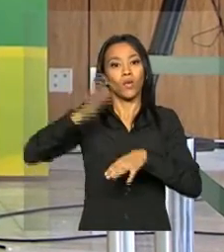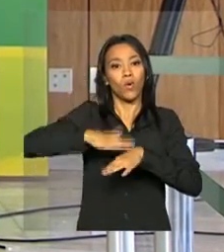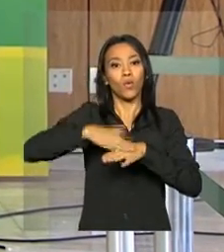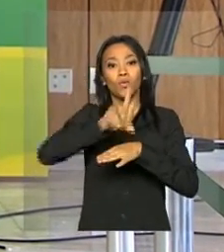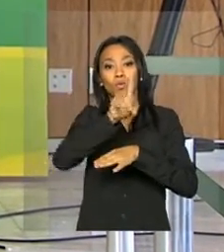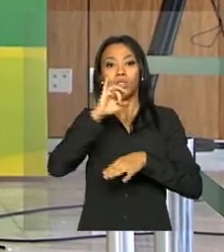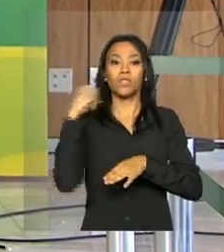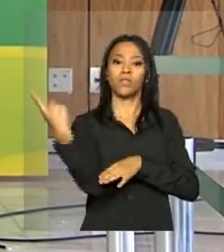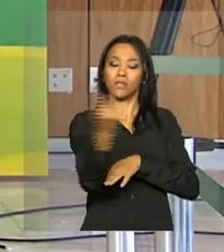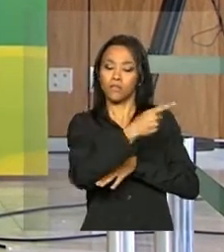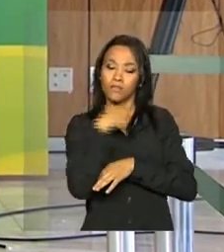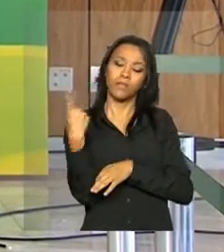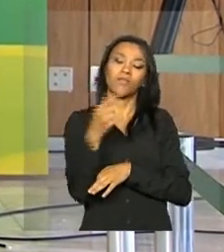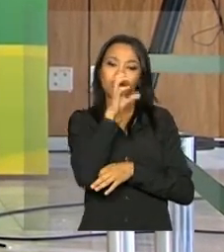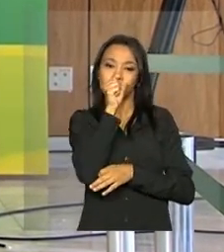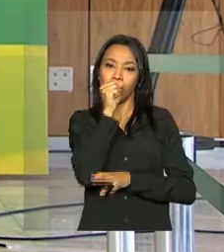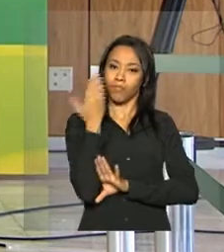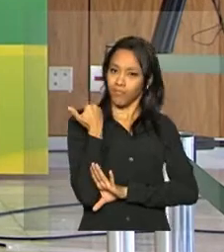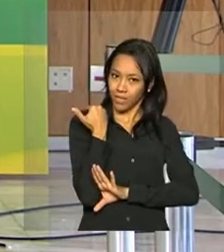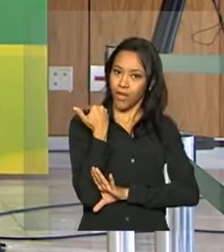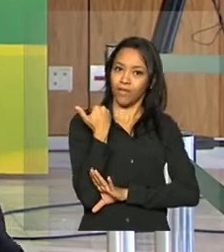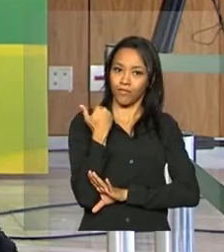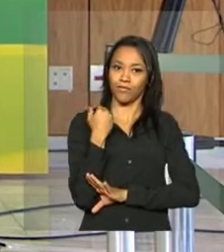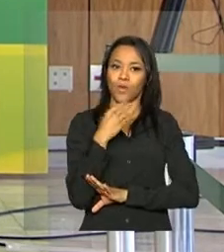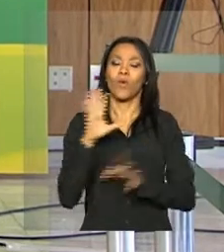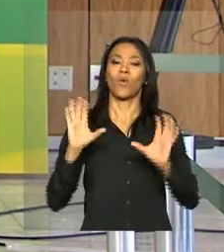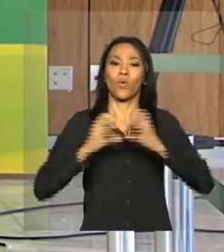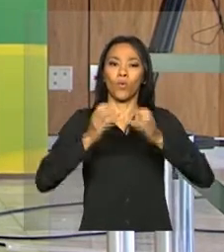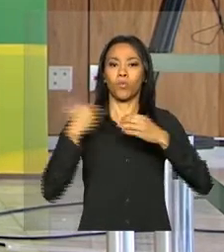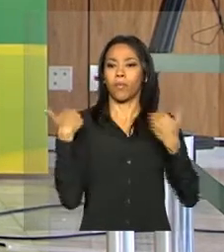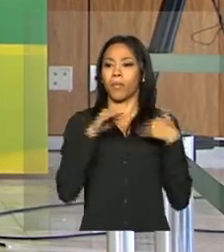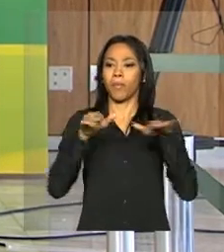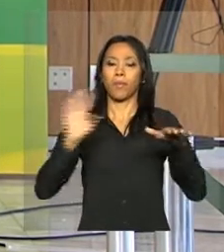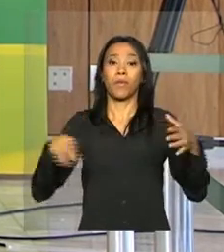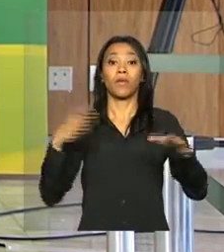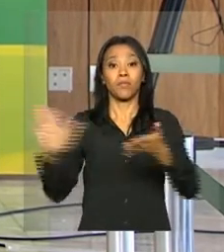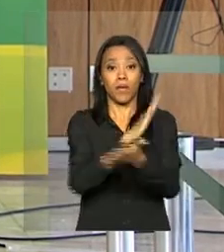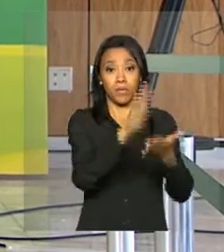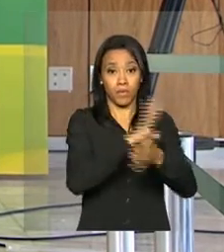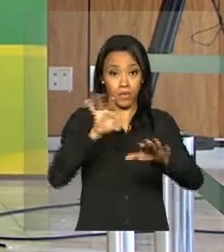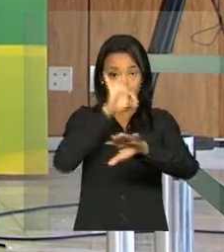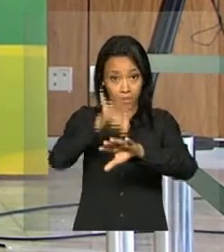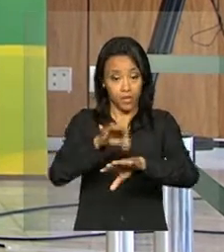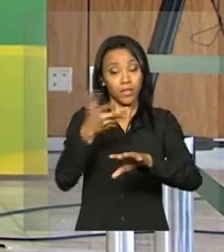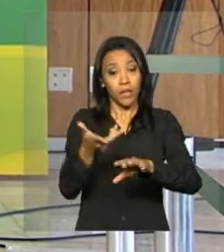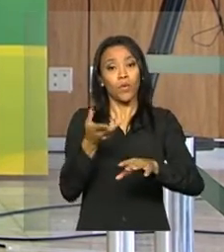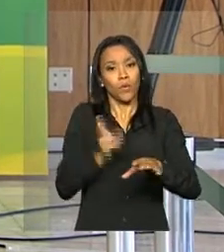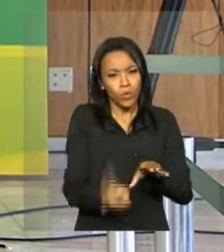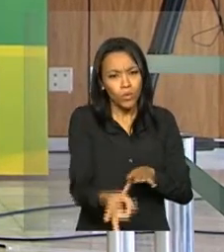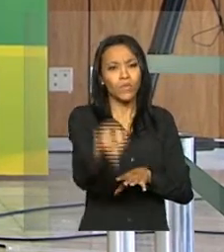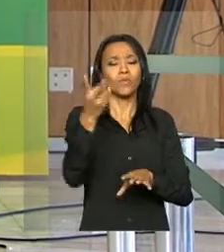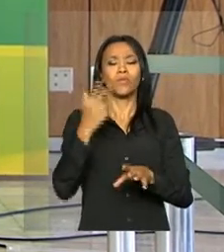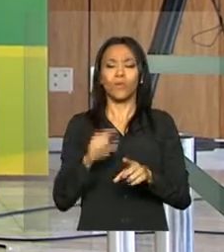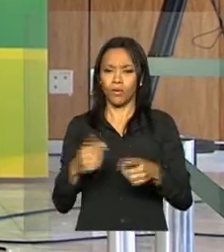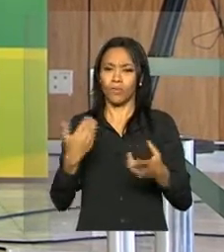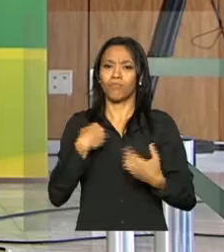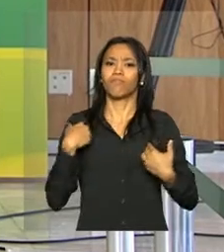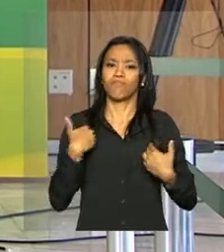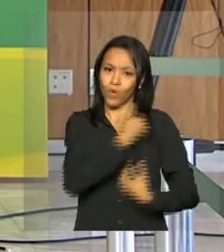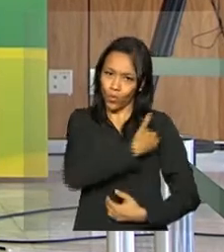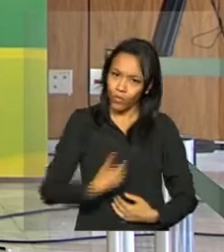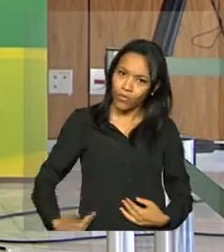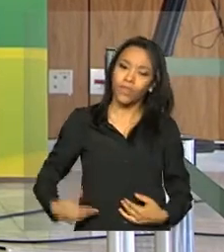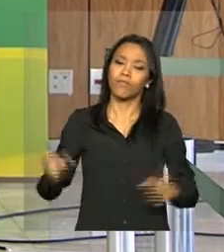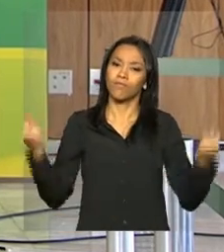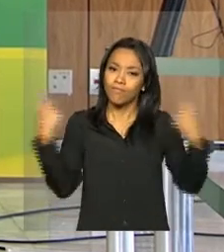mobilização física zero portanto todo o governo federal continua envolvido nas ações de combate ao mosquito aedes aegypti